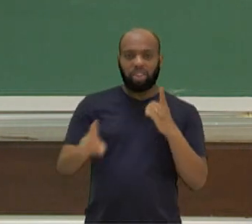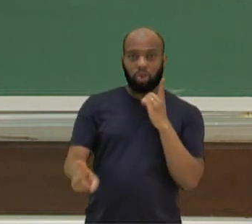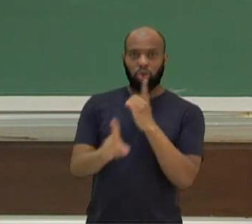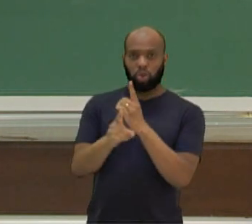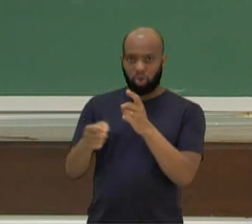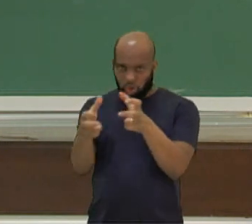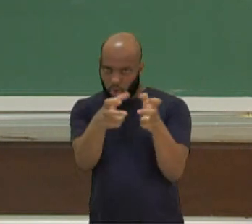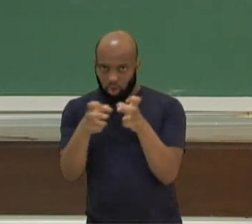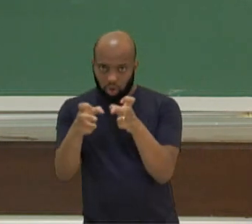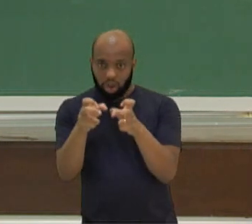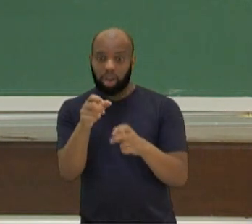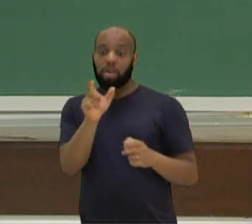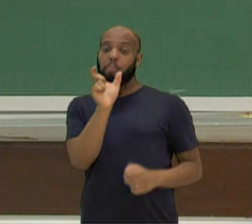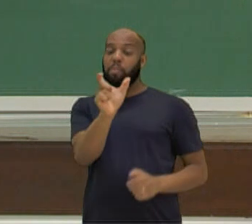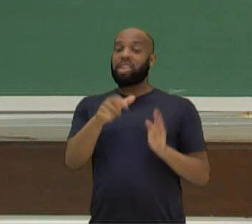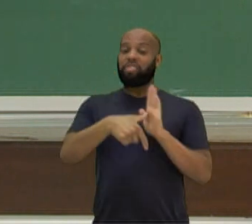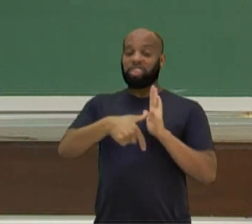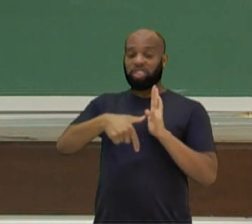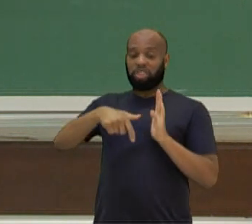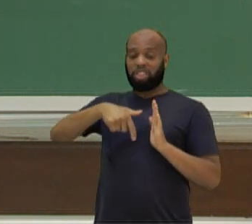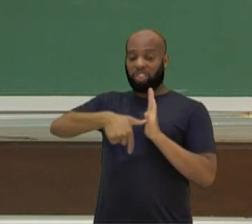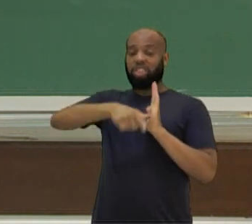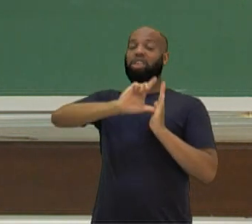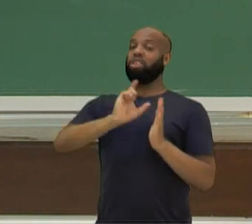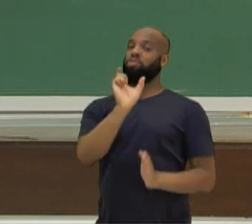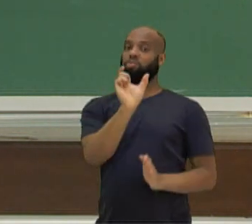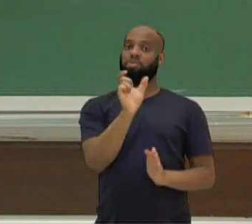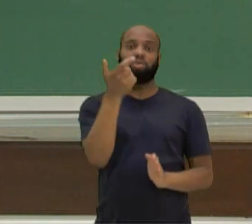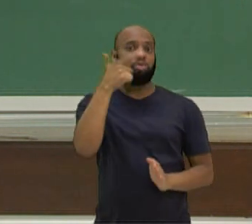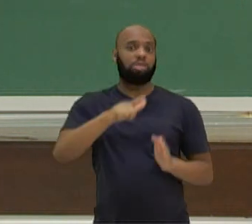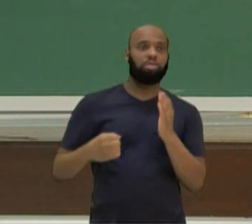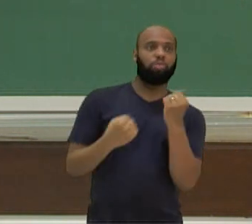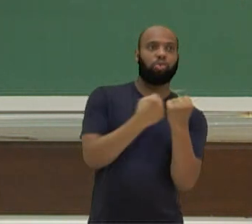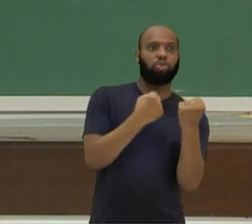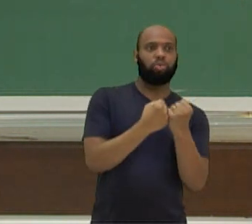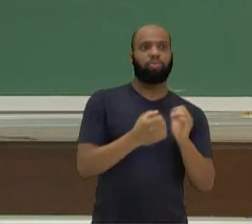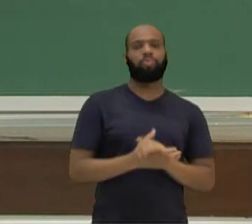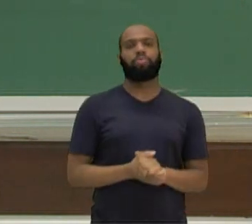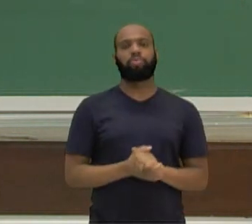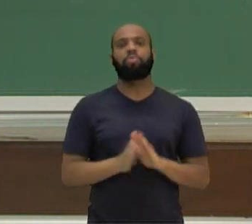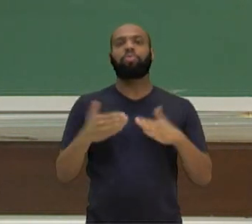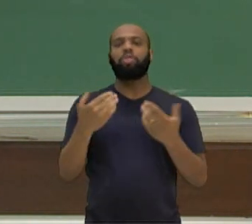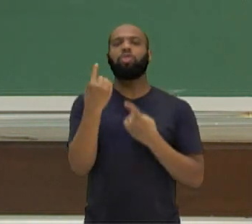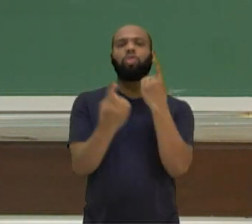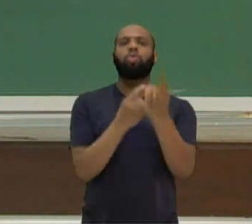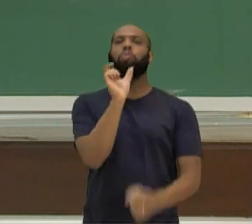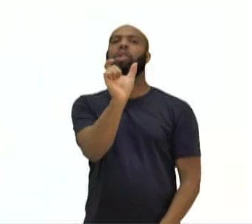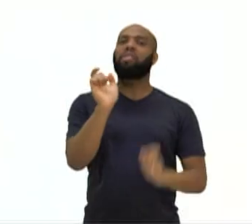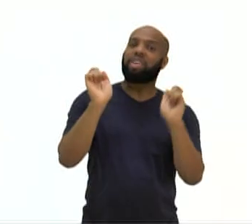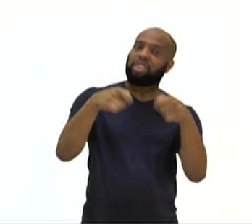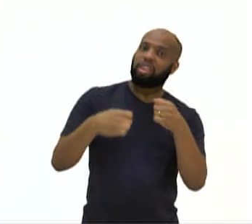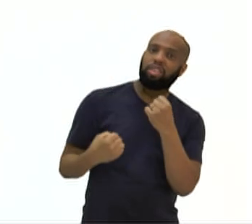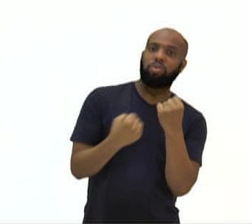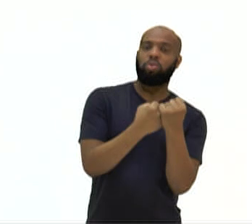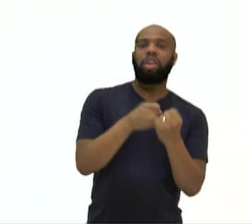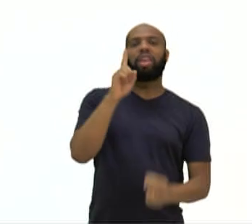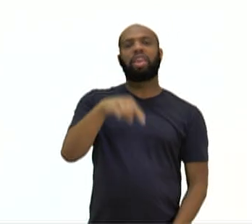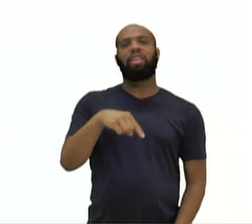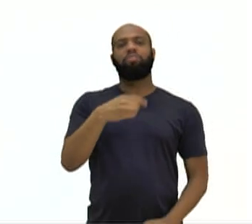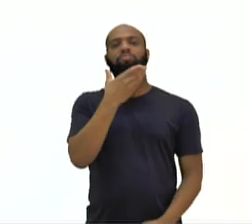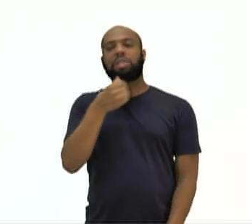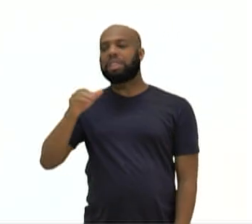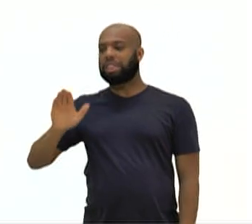aqui para a gente substituir aqui por esse O, ok? Então, qual que é a palavra aqui?